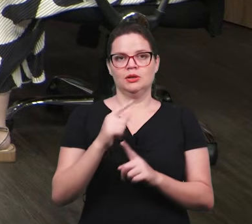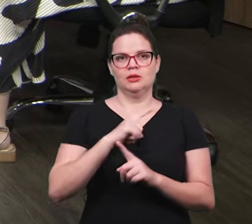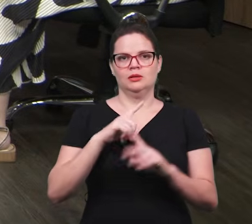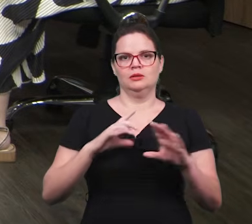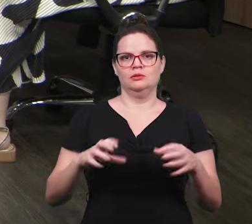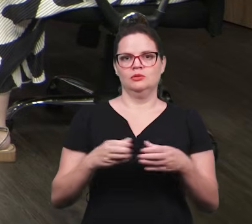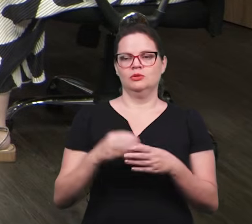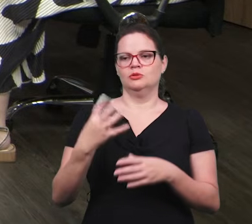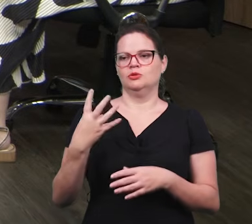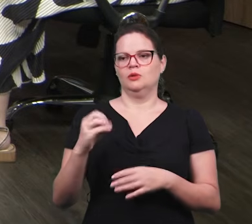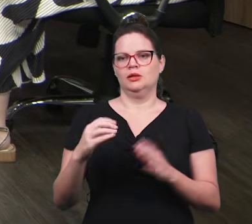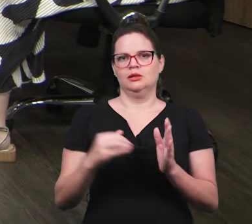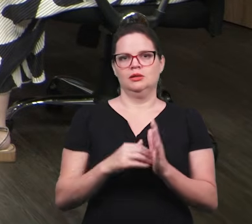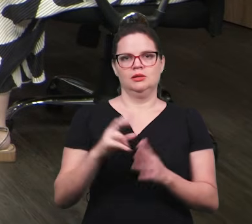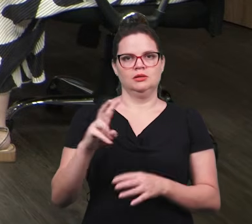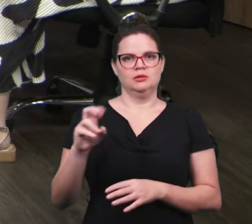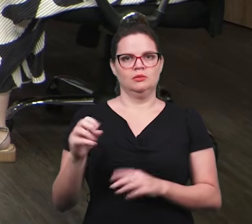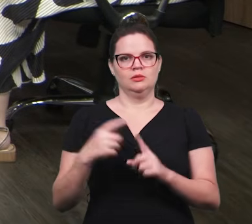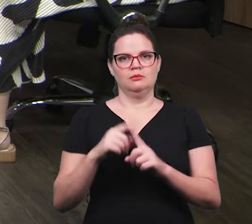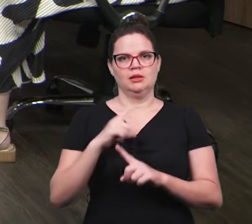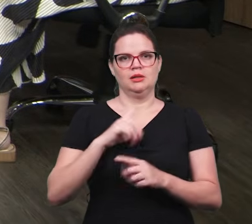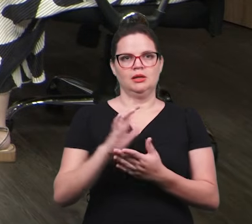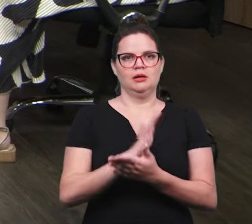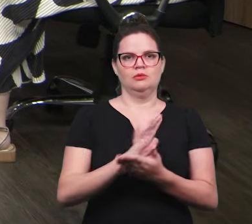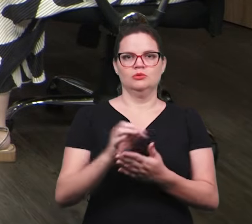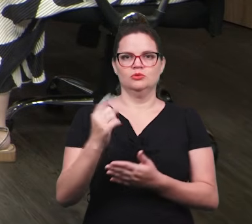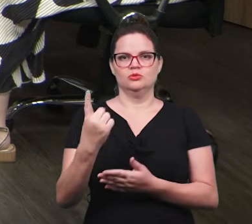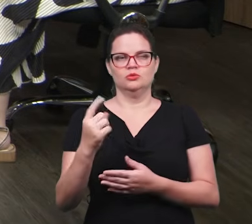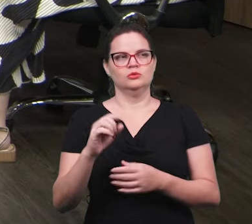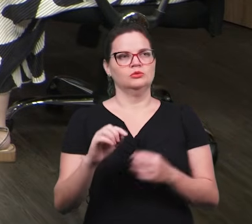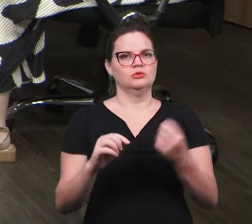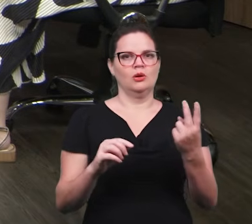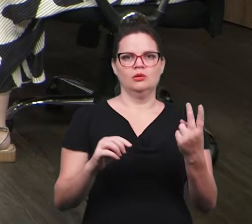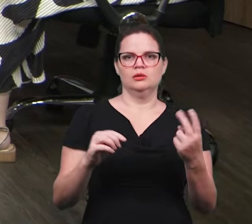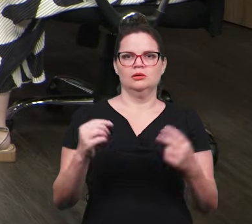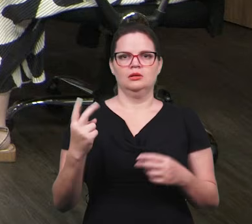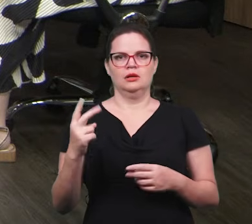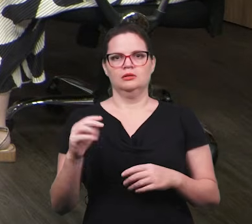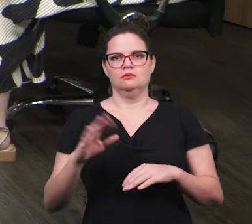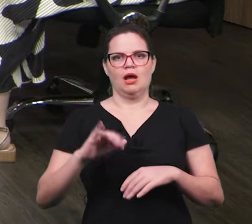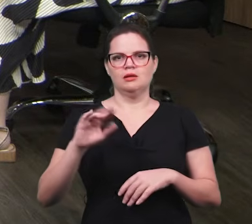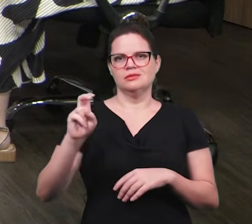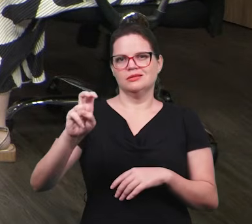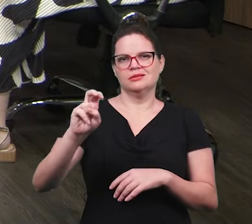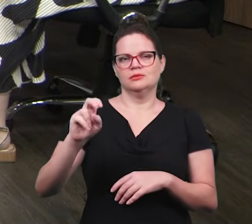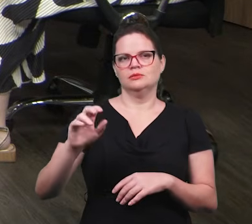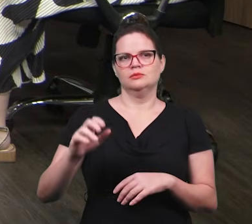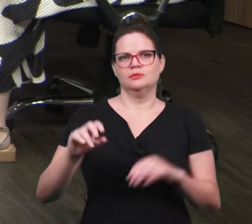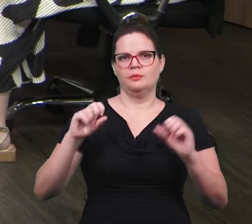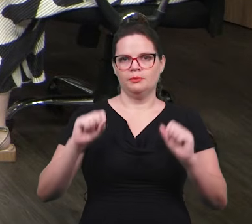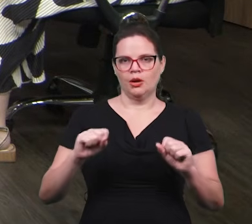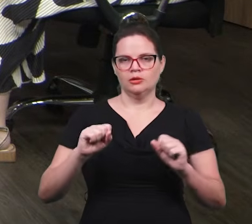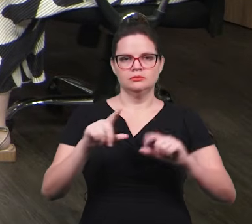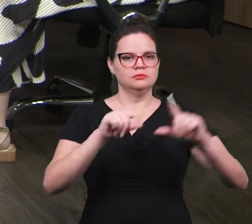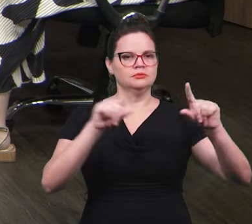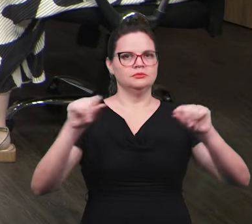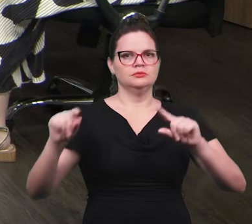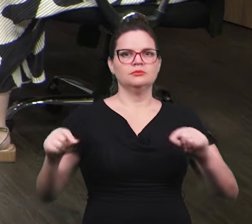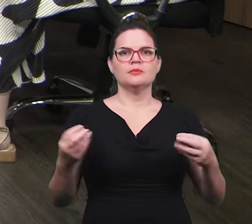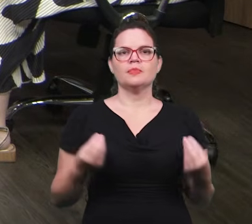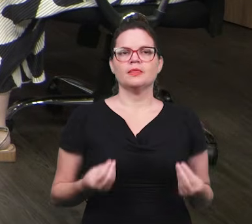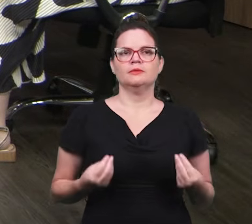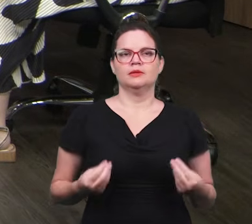são ali declarados, mas, às vezes, 1, 2, 3, às vezes até 5, dependendo, pode ter mais. Podem ser selecionados